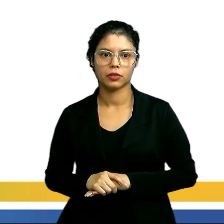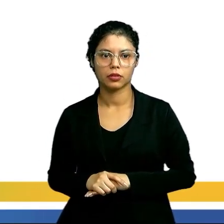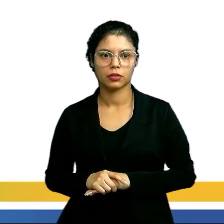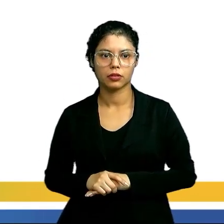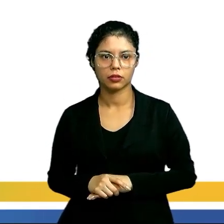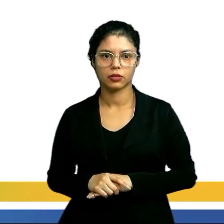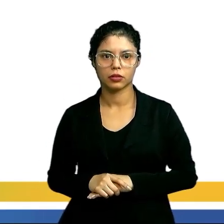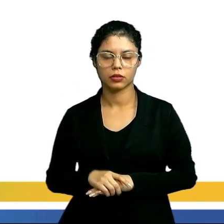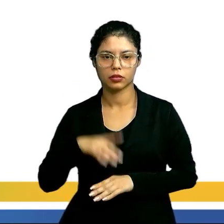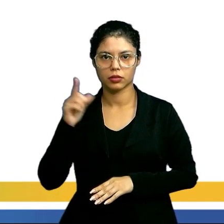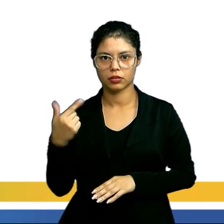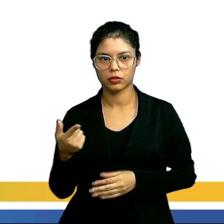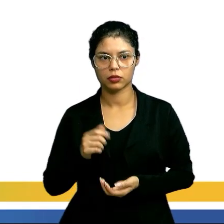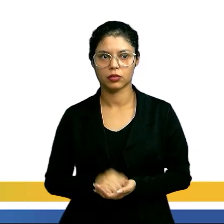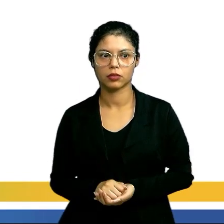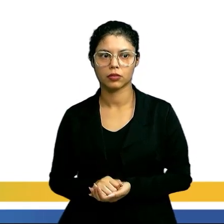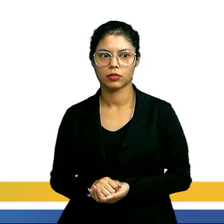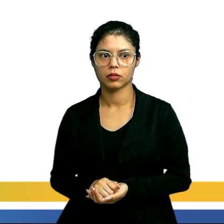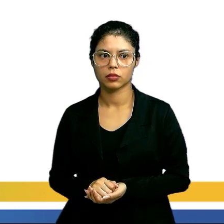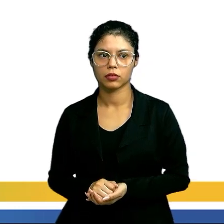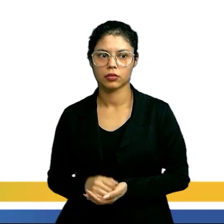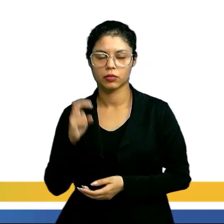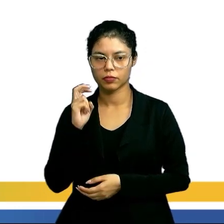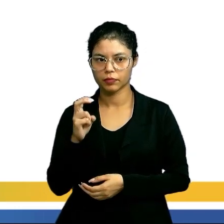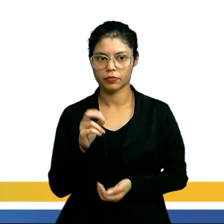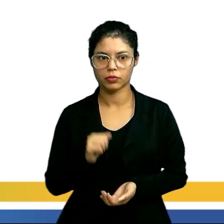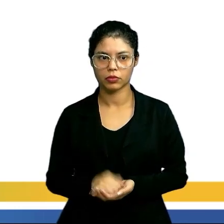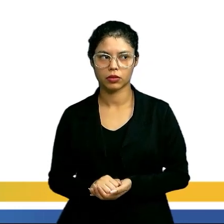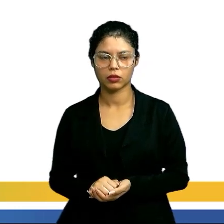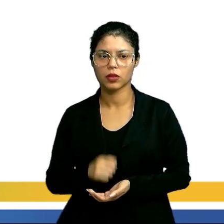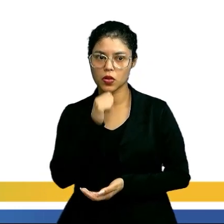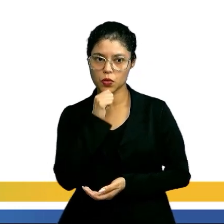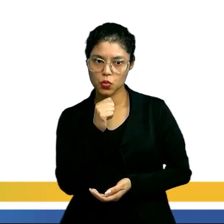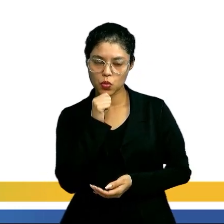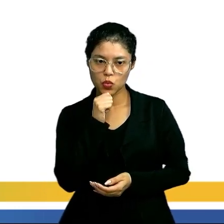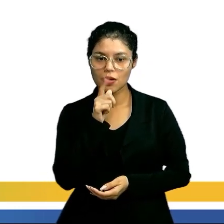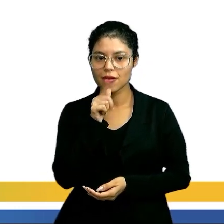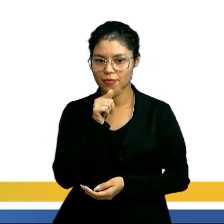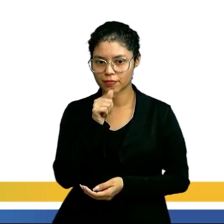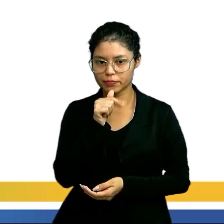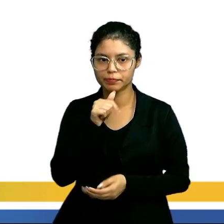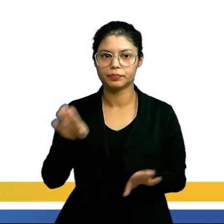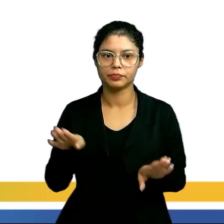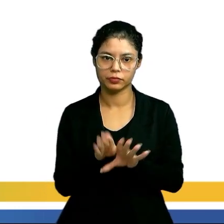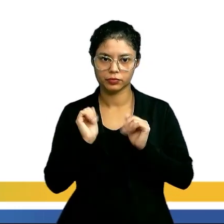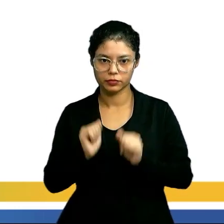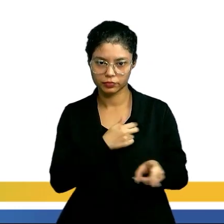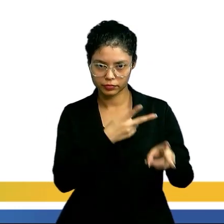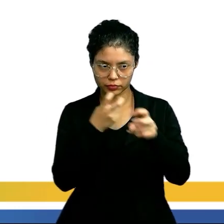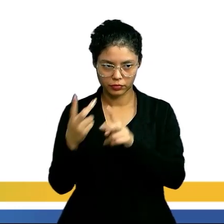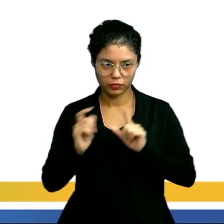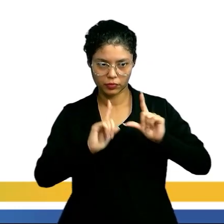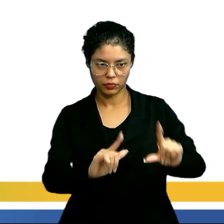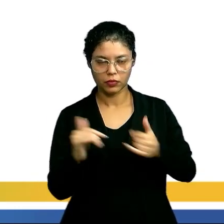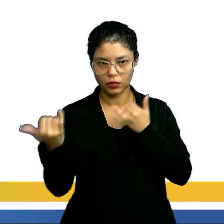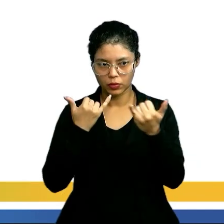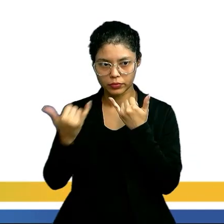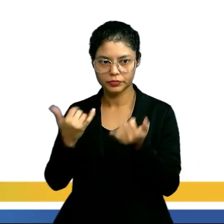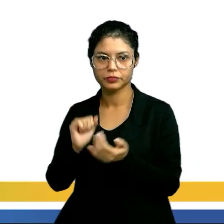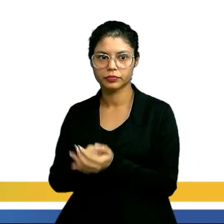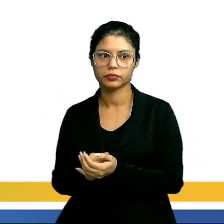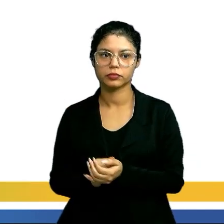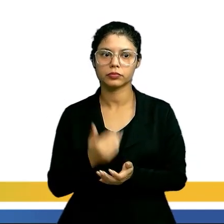8.200 metros de altura. Em nenhum momento falamos de 8.200 metros. Então, a alternativa que mais se aproxima da